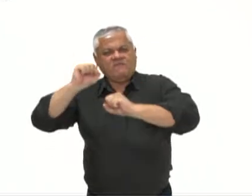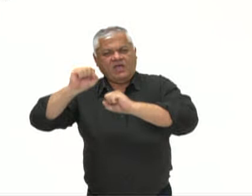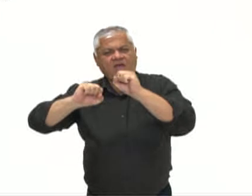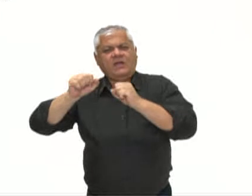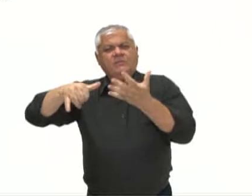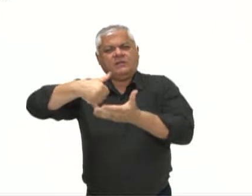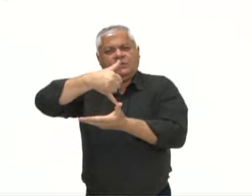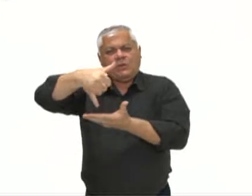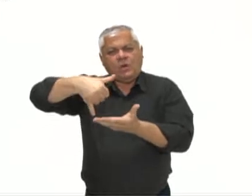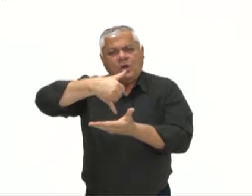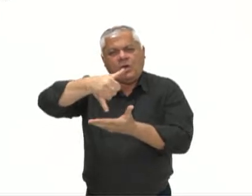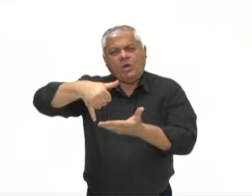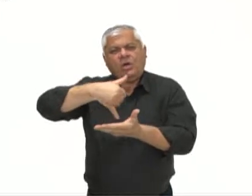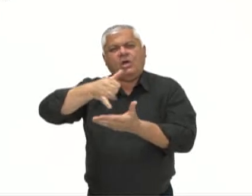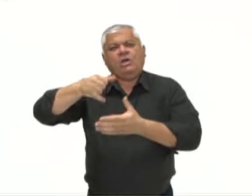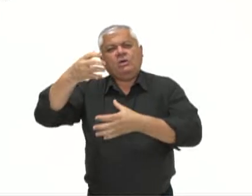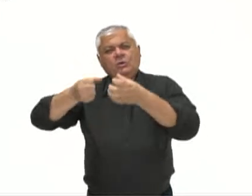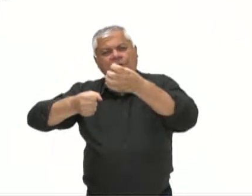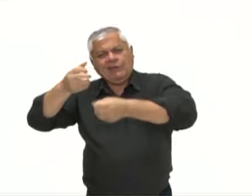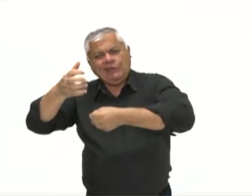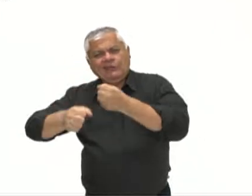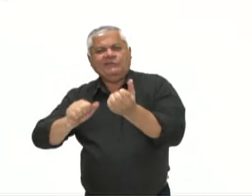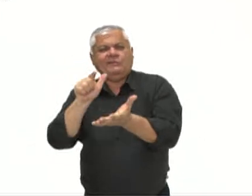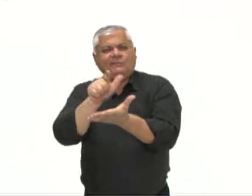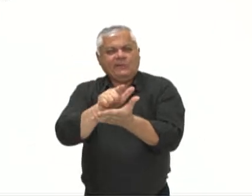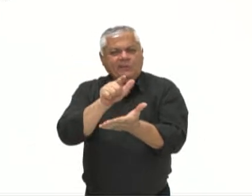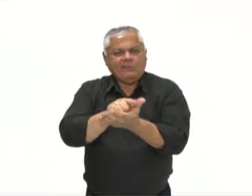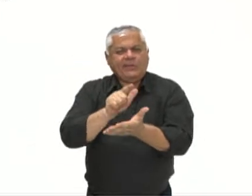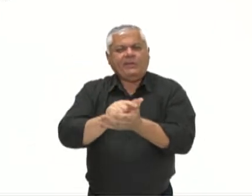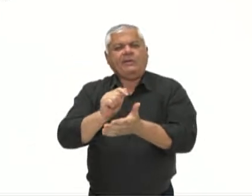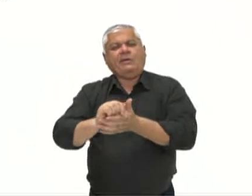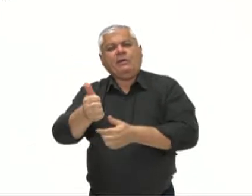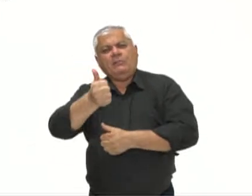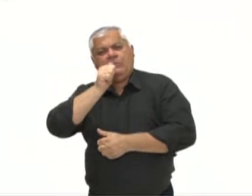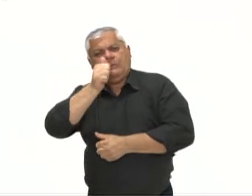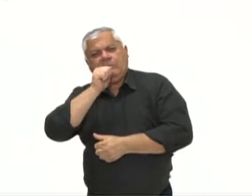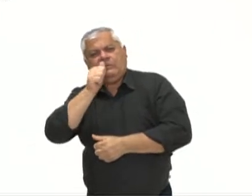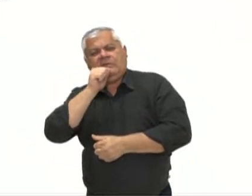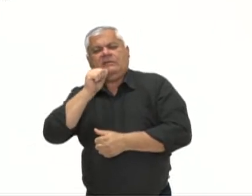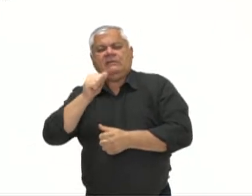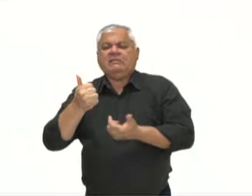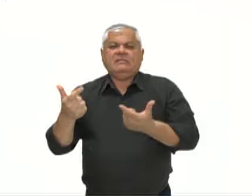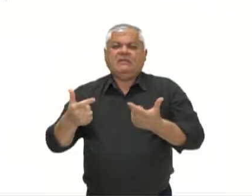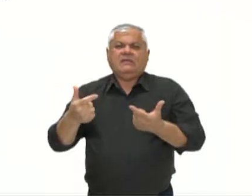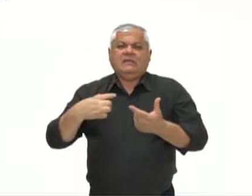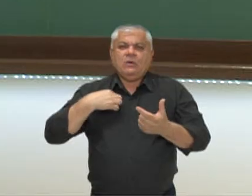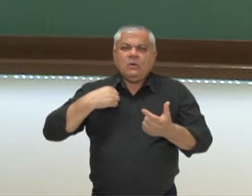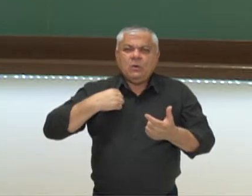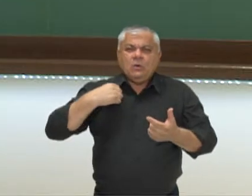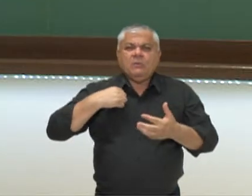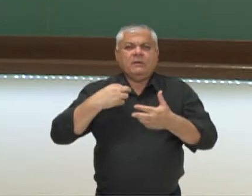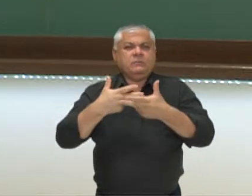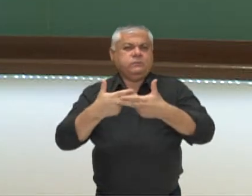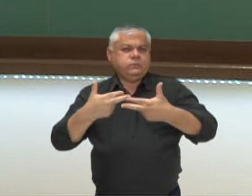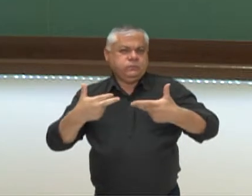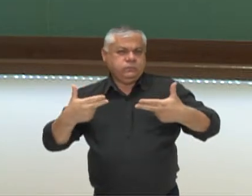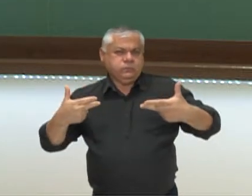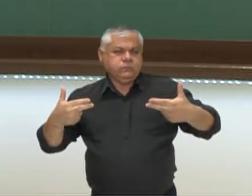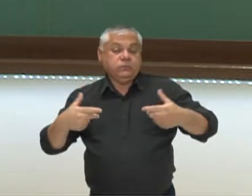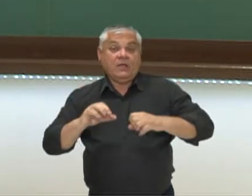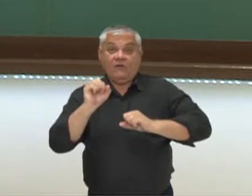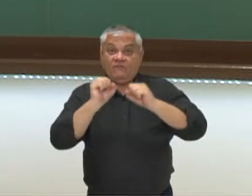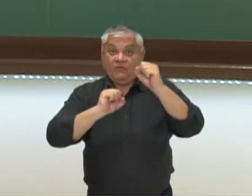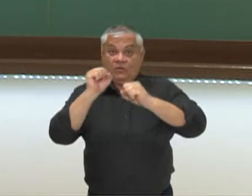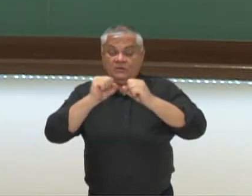comestíveis, laticínios, frigoríficos, papéis, bebidas, têxteis, entre outras. Então, é uma atividade industrial bastante